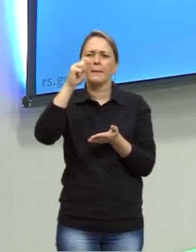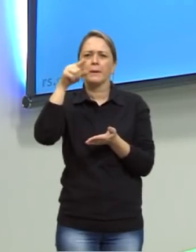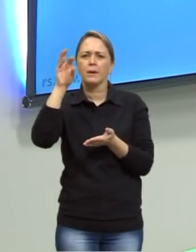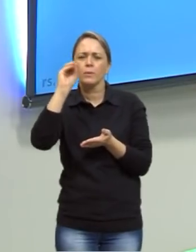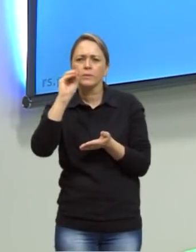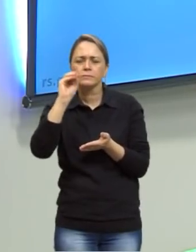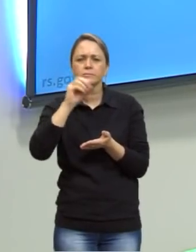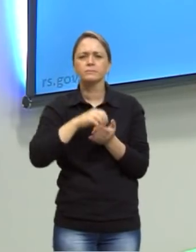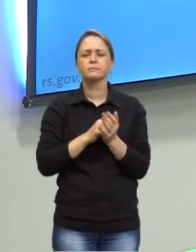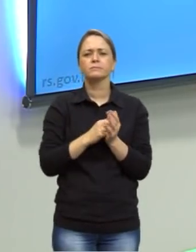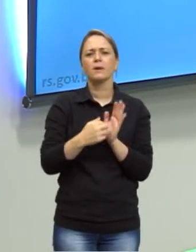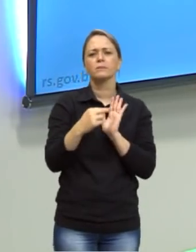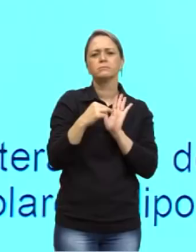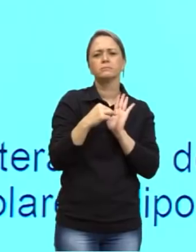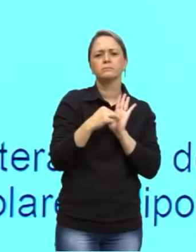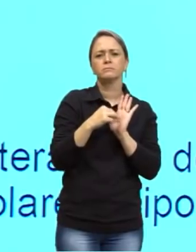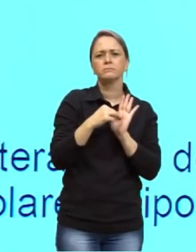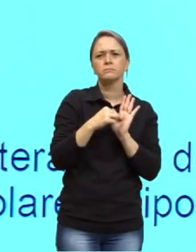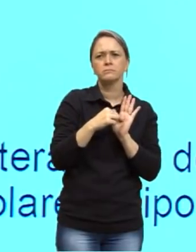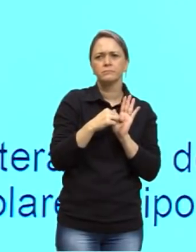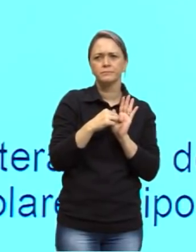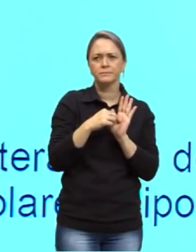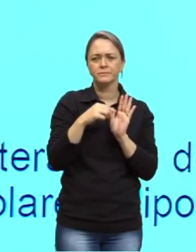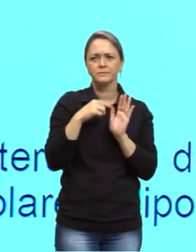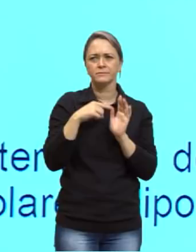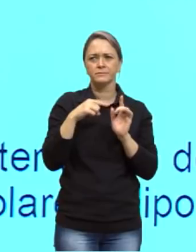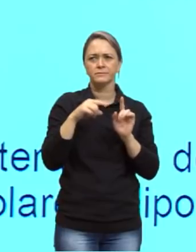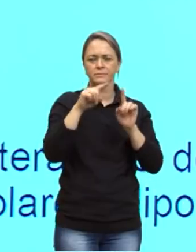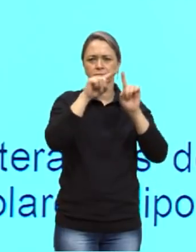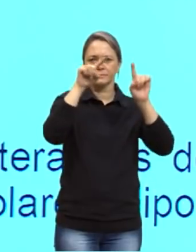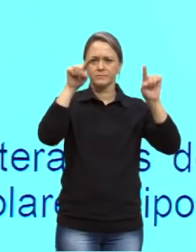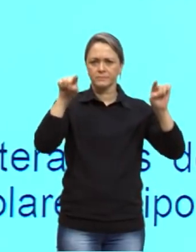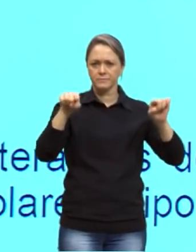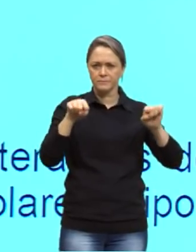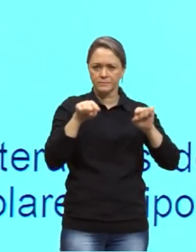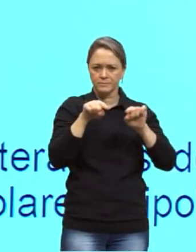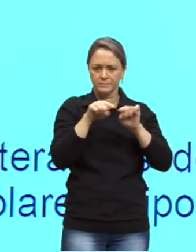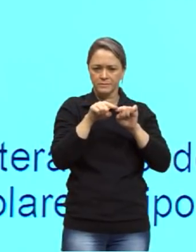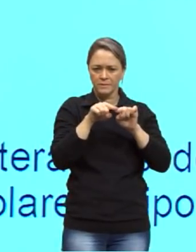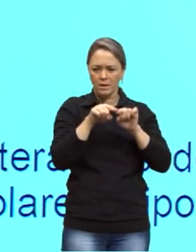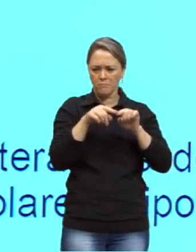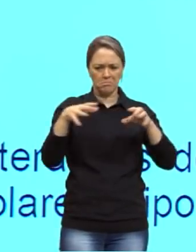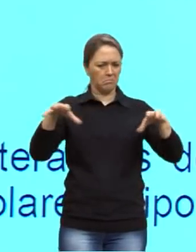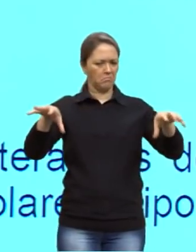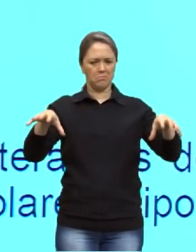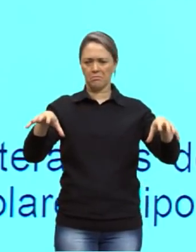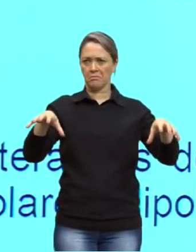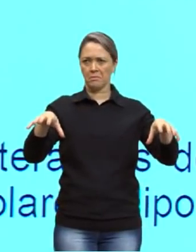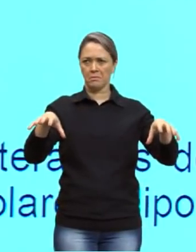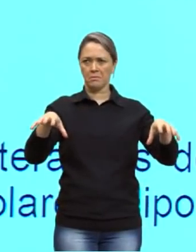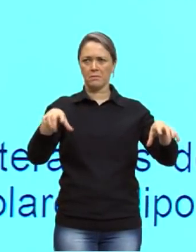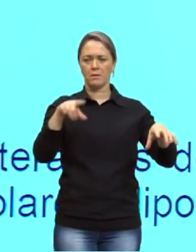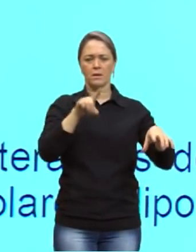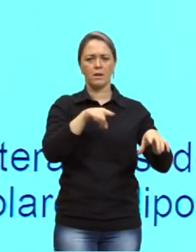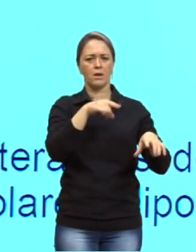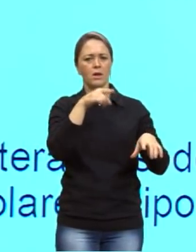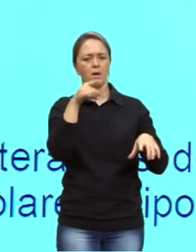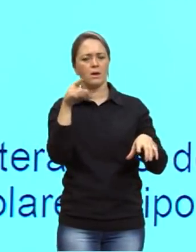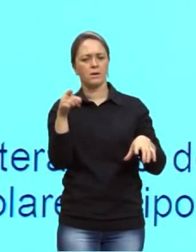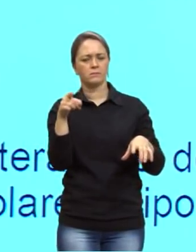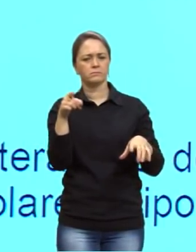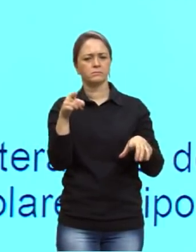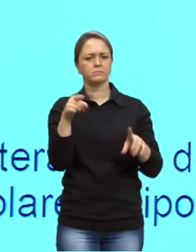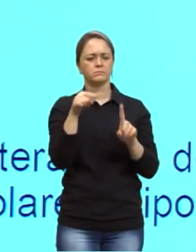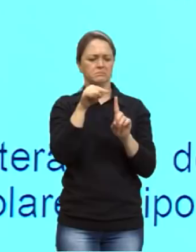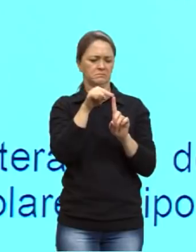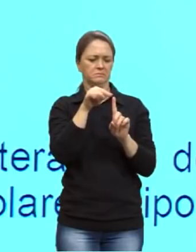eu só quero mostrar para vocês que aqui eu tenho uma cadeia que é apolar que nem essa daqui e aqui eu tenho uma cabeça